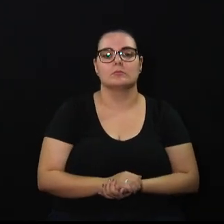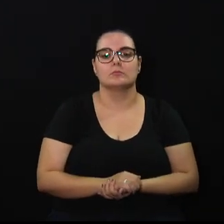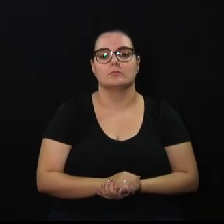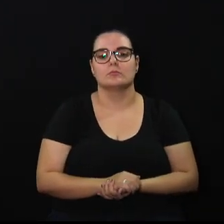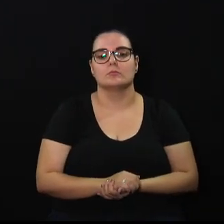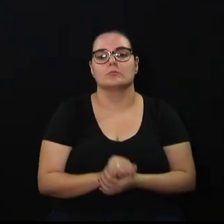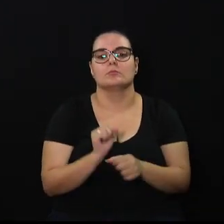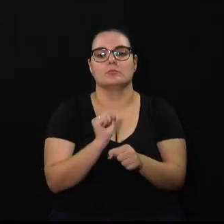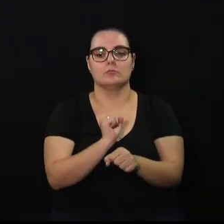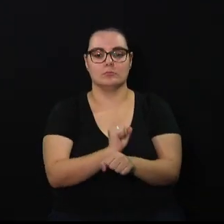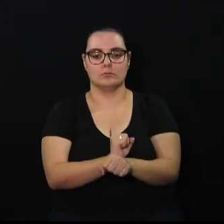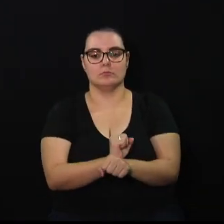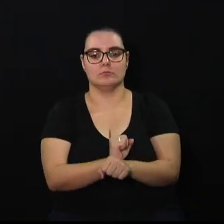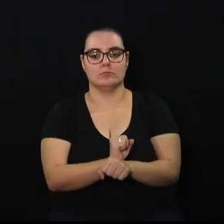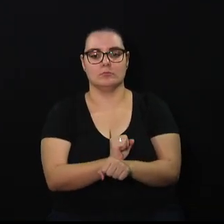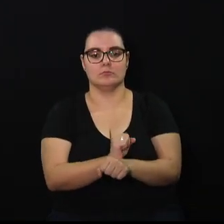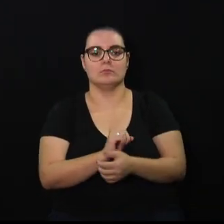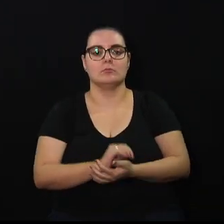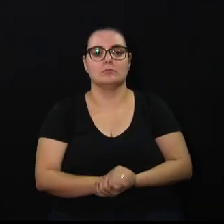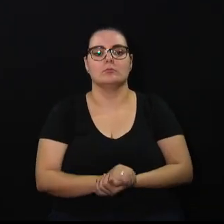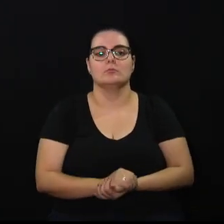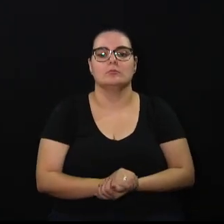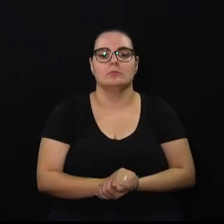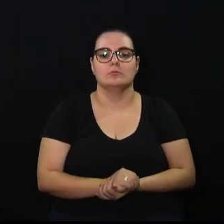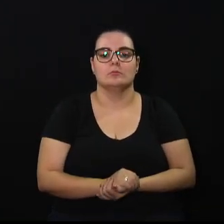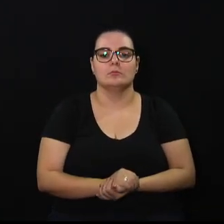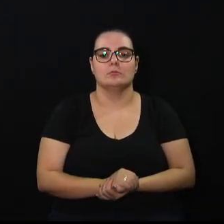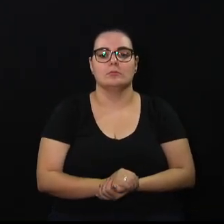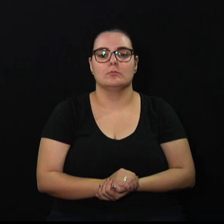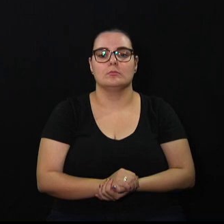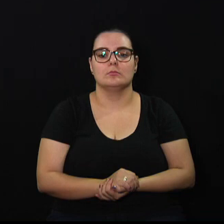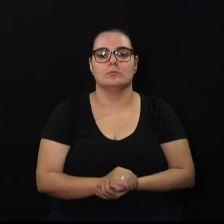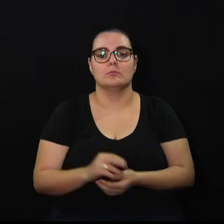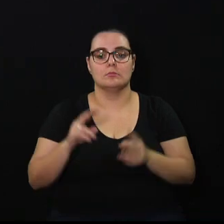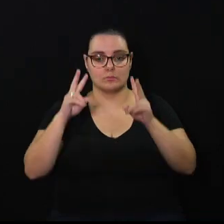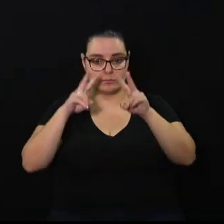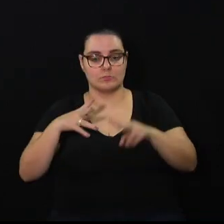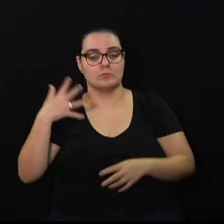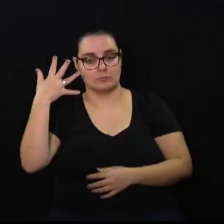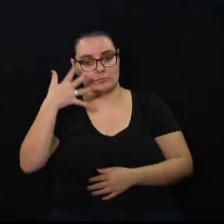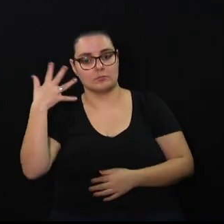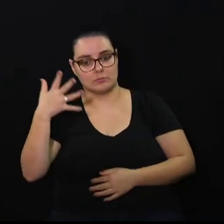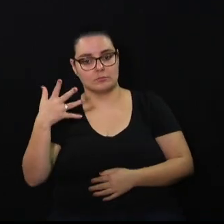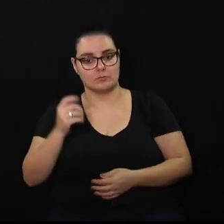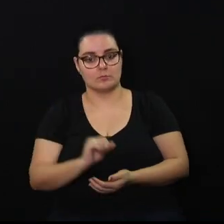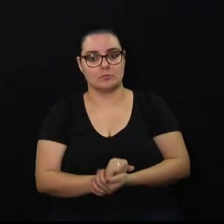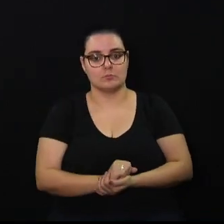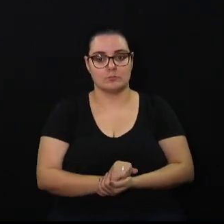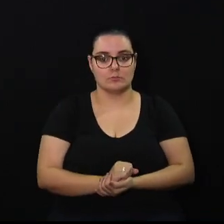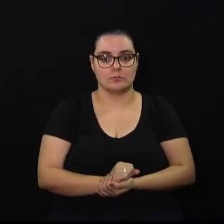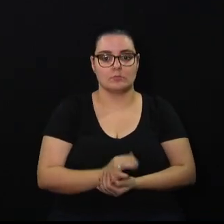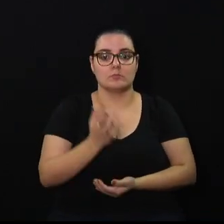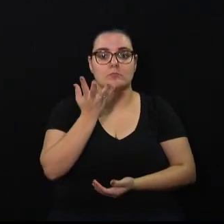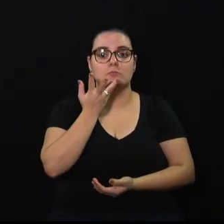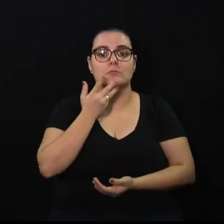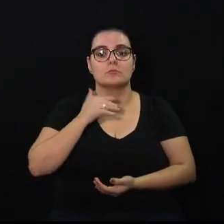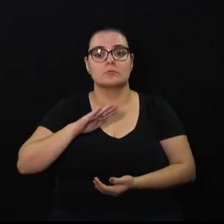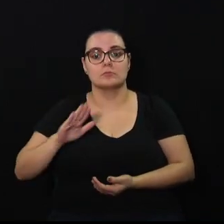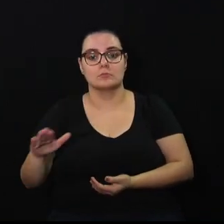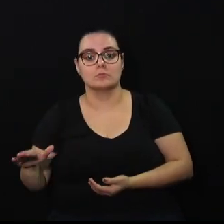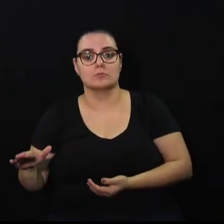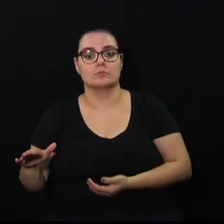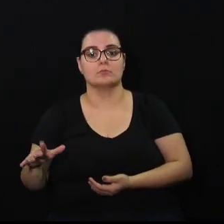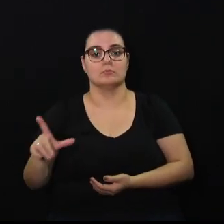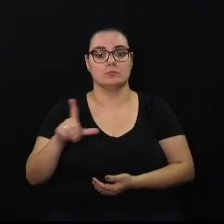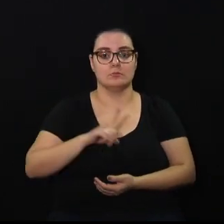esperar então muito do que a gente viu hoje nas palestras é a dificuldade que as crianças têm de uma forma